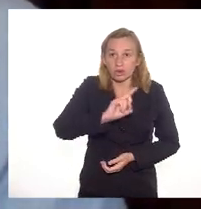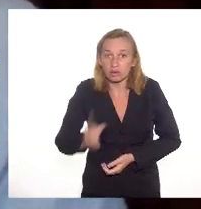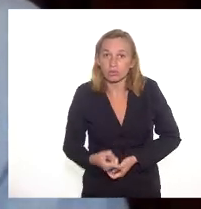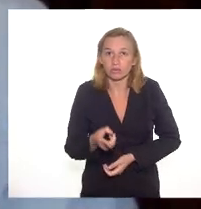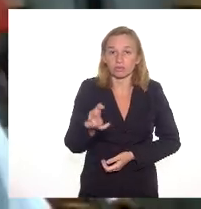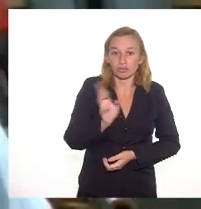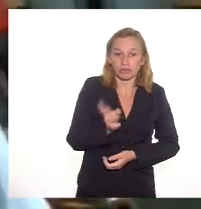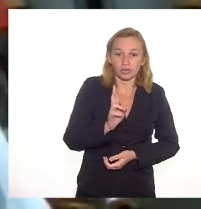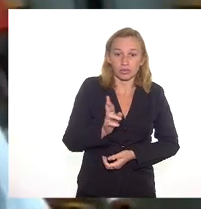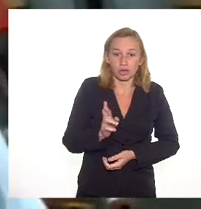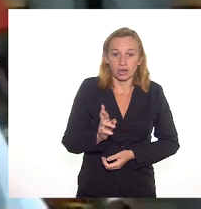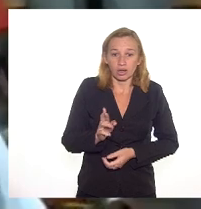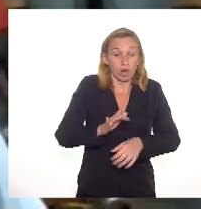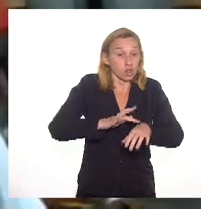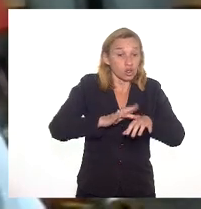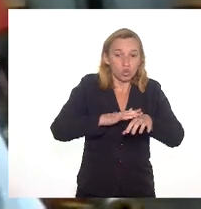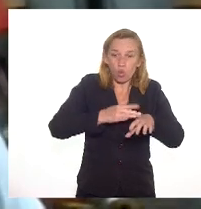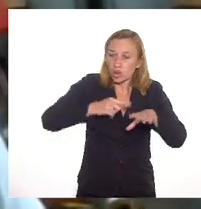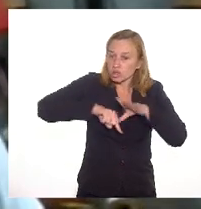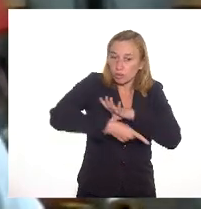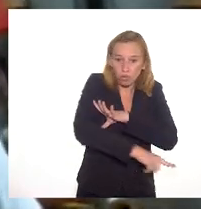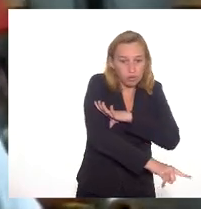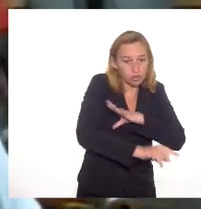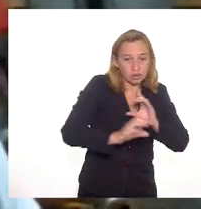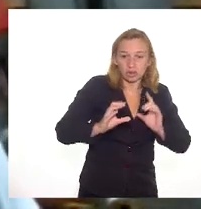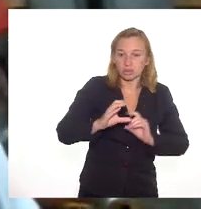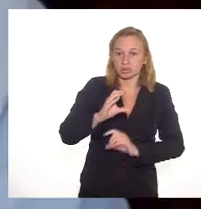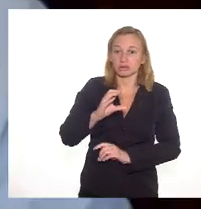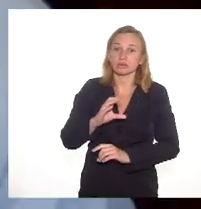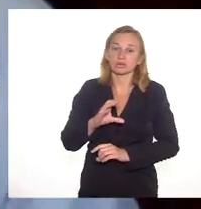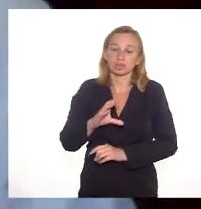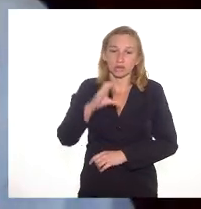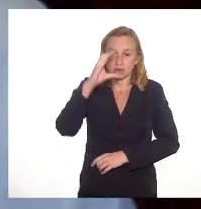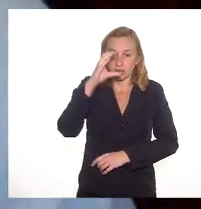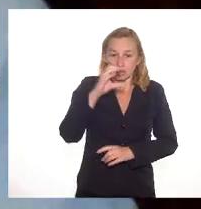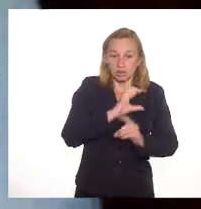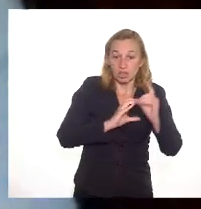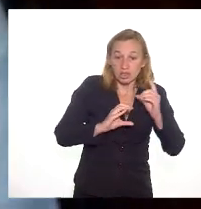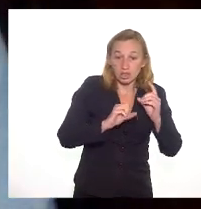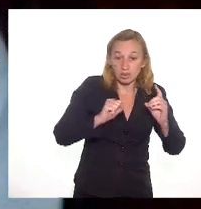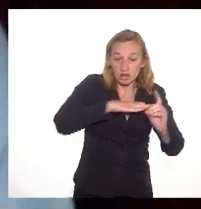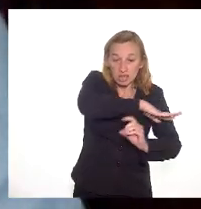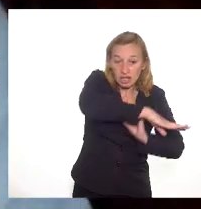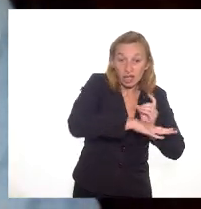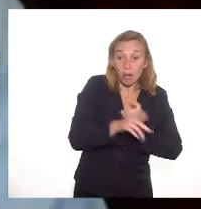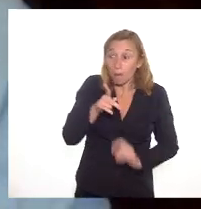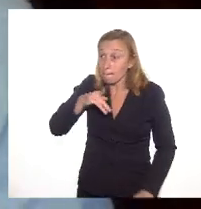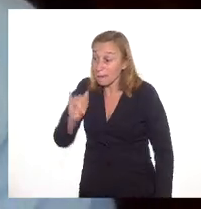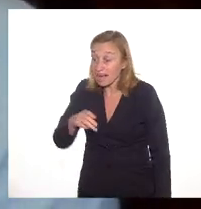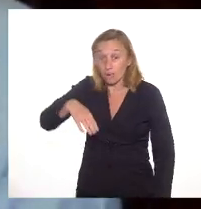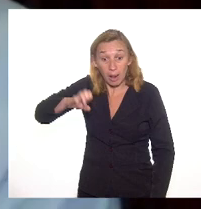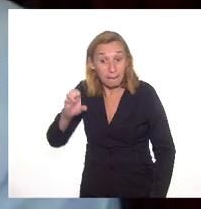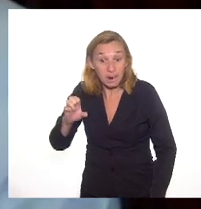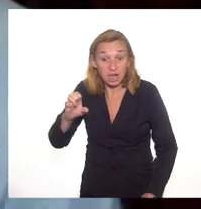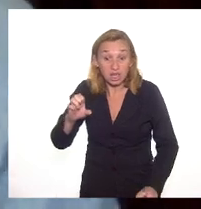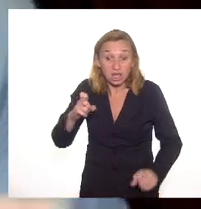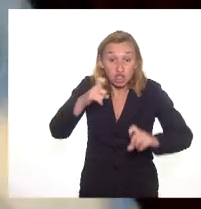R$50 mil. É uma doença profunda da sociedade, profunda. Mink, um pai e uma mãe estupram seu